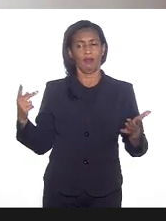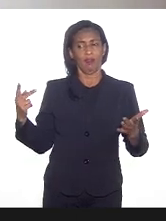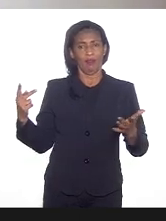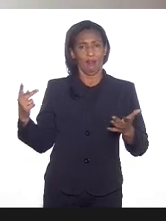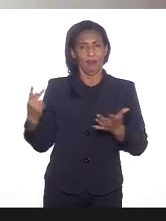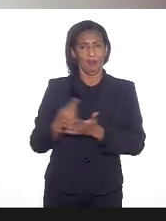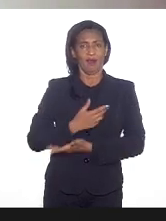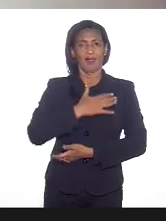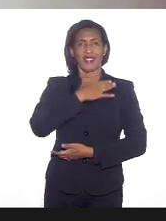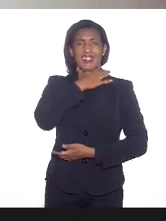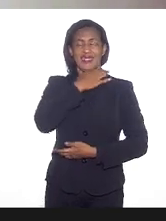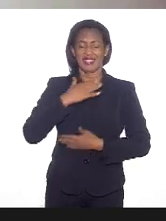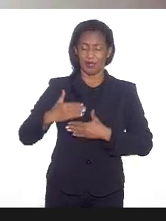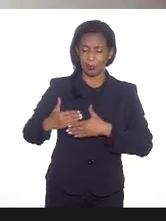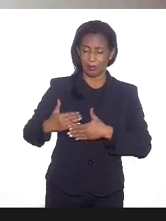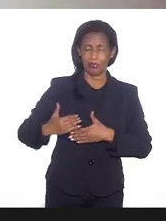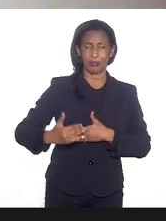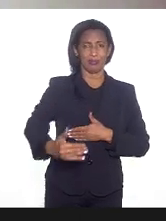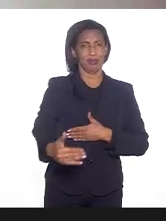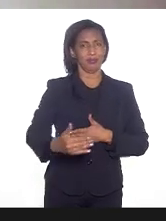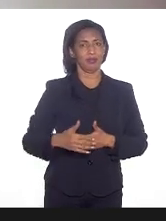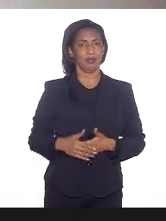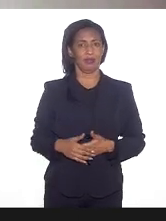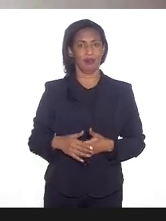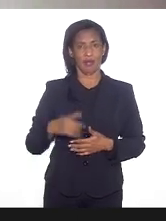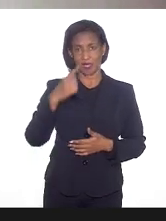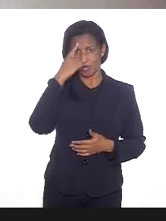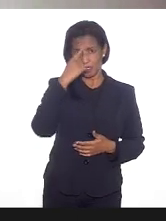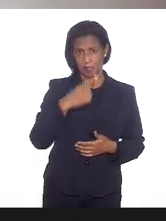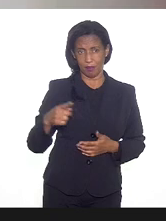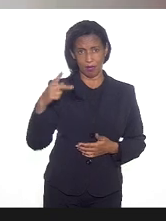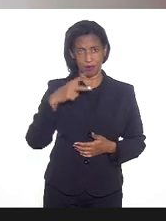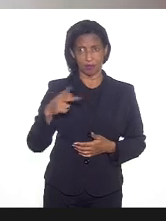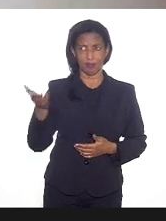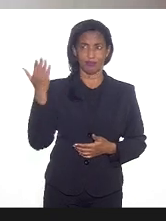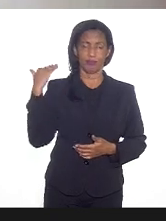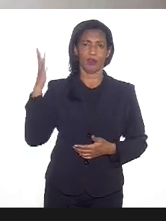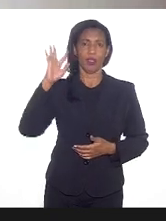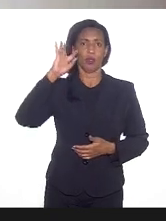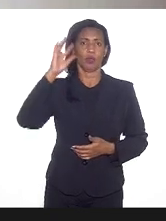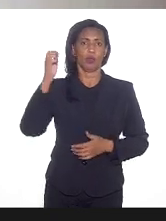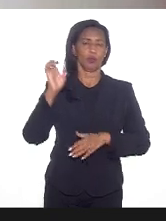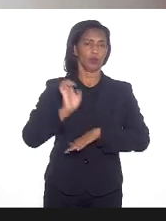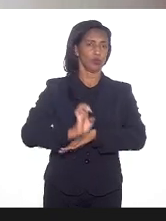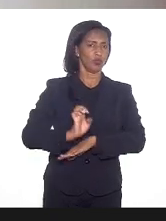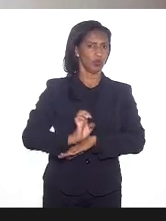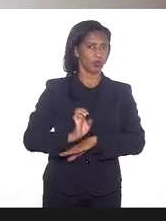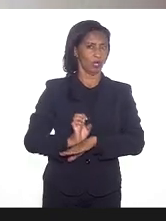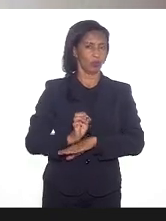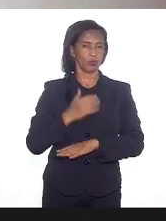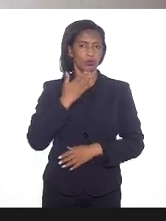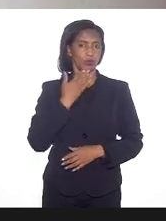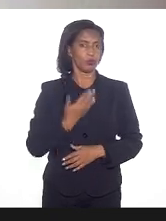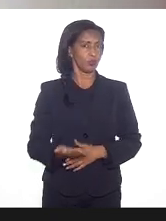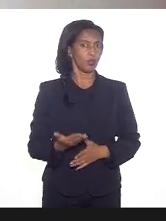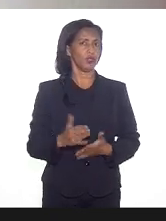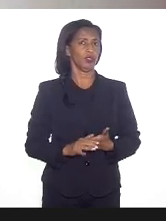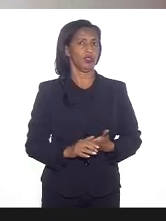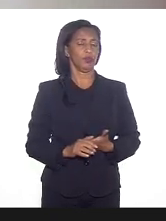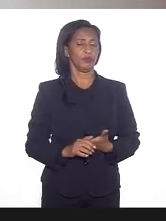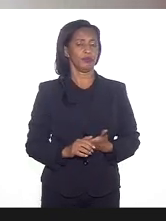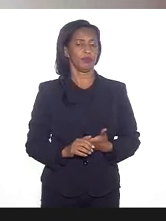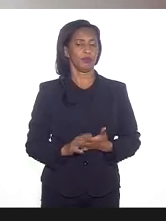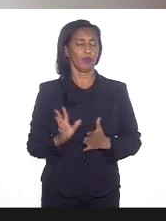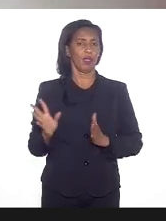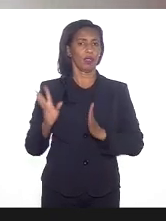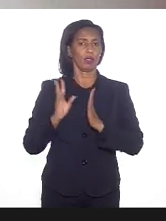prolongada. A gente teve nas últimas semanas a decisão do governo do Estado de solicitar a